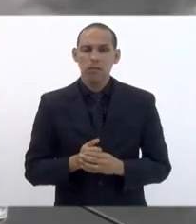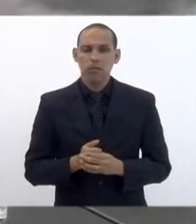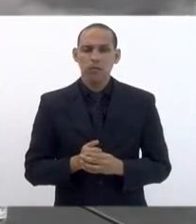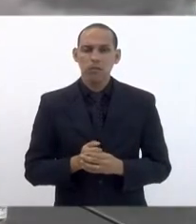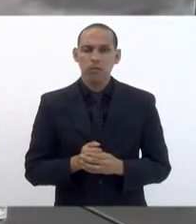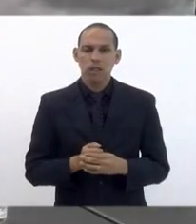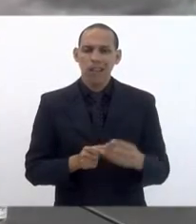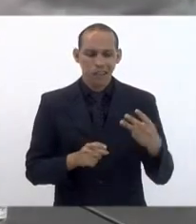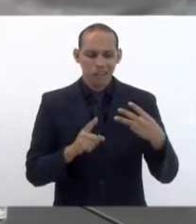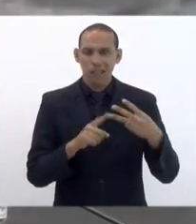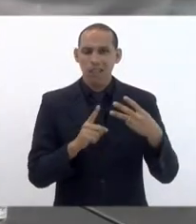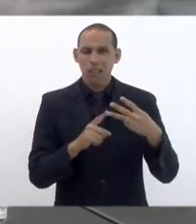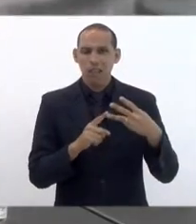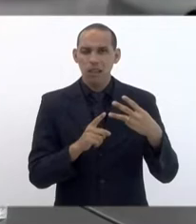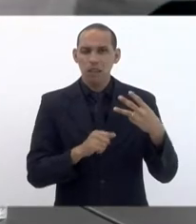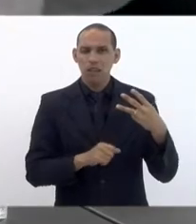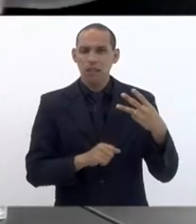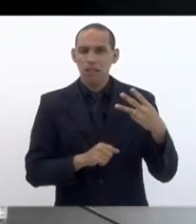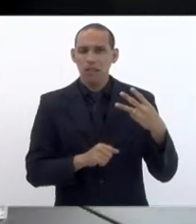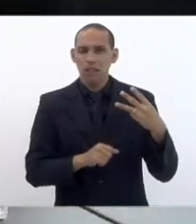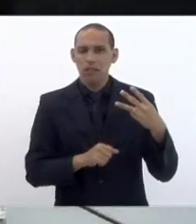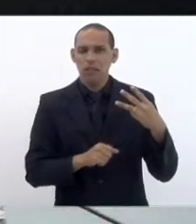Uhum. A 3